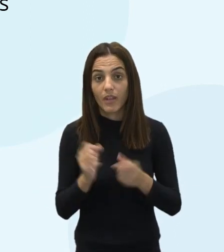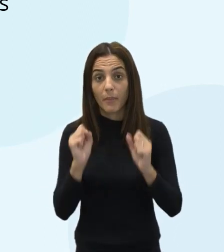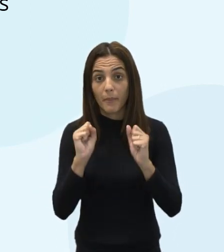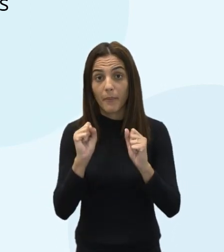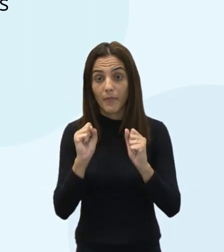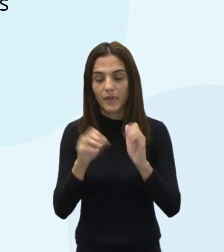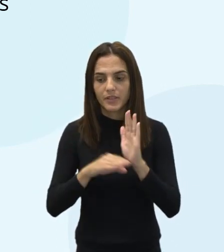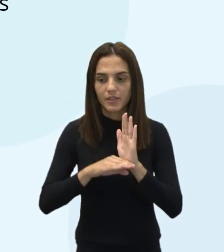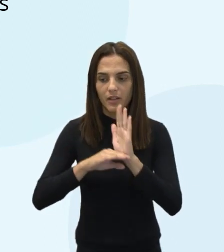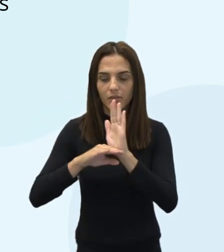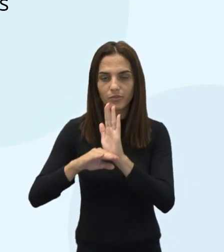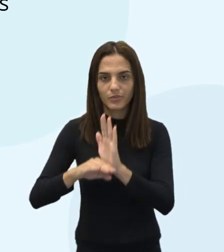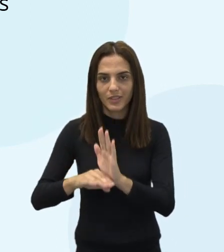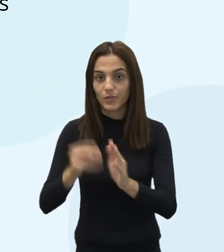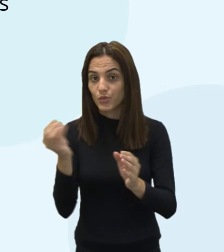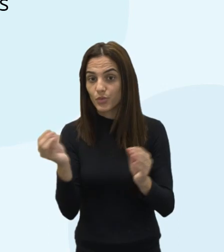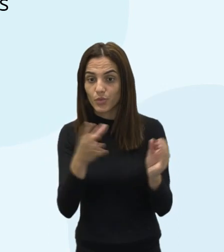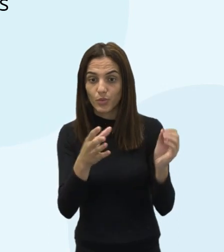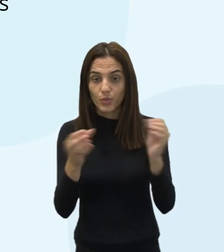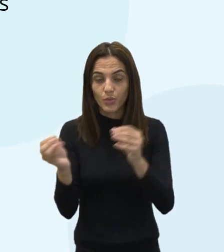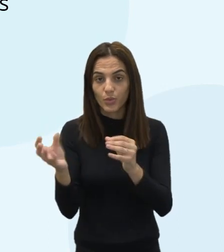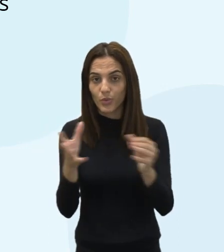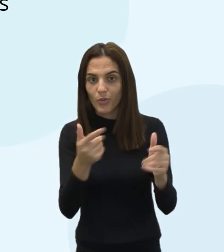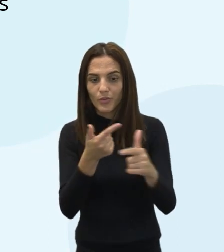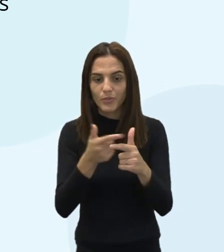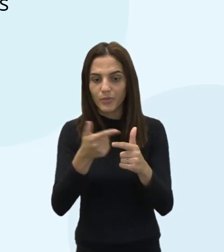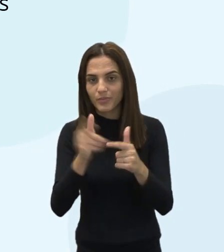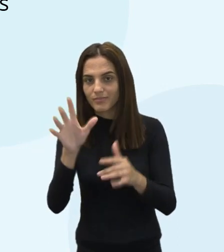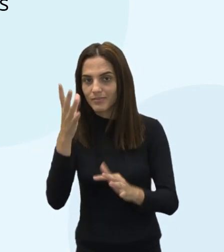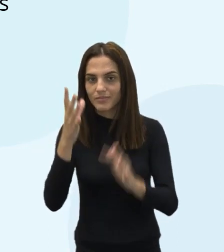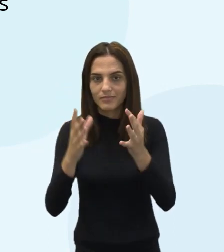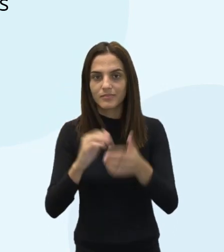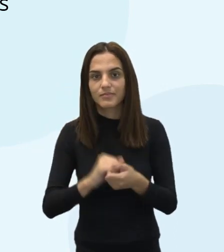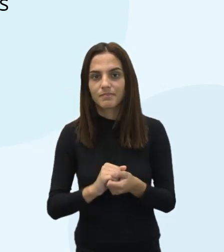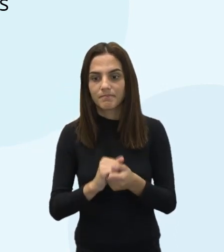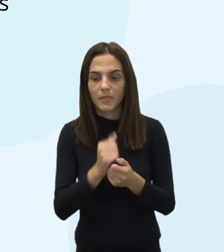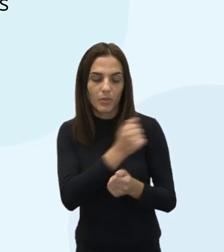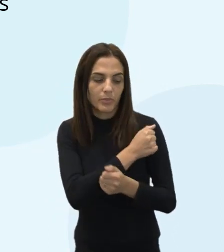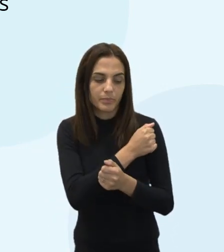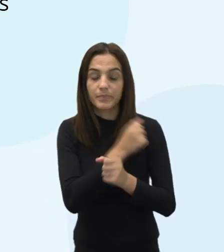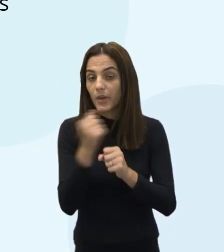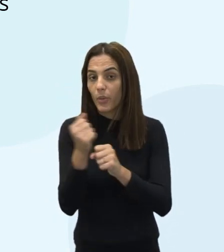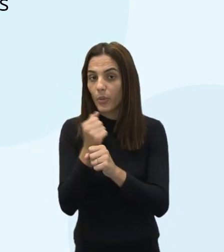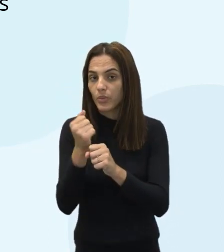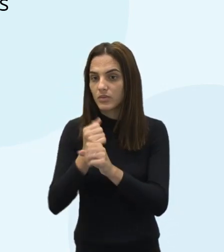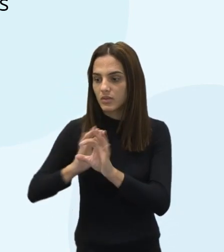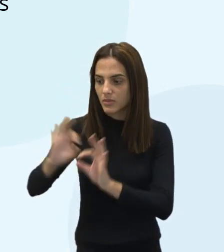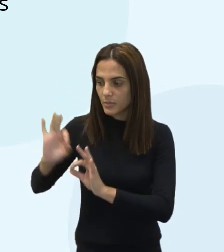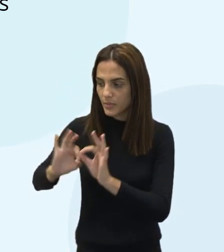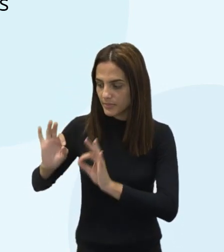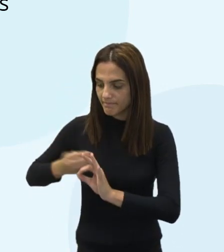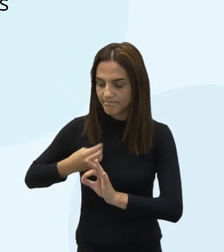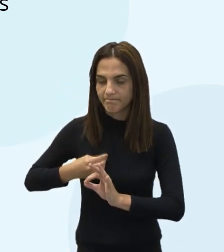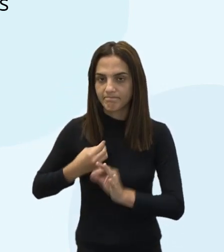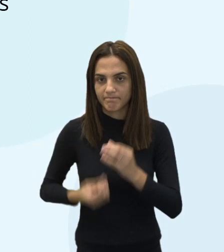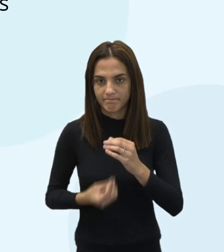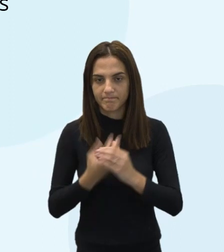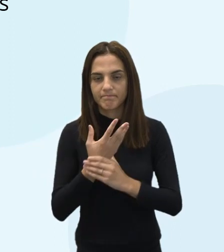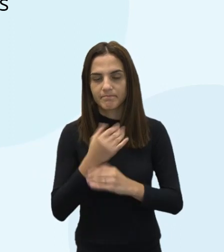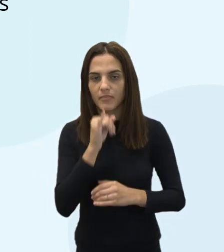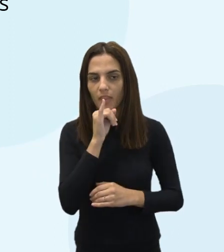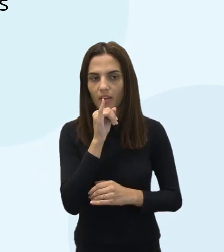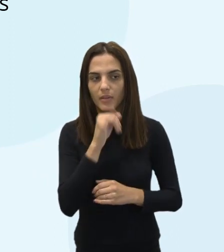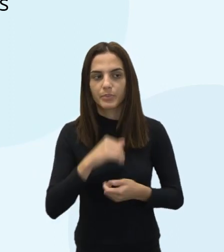a elaboração de novas situações-problemas, contribuindo para que o estudante construa o seu projeto de vida. Então, aí como